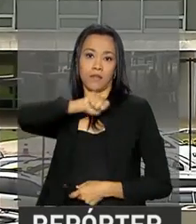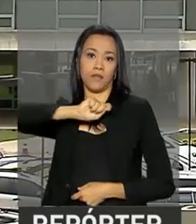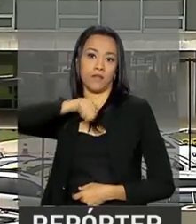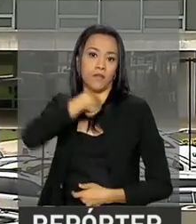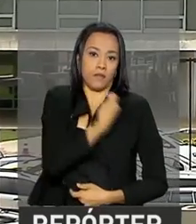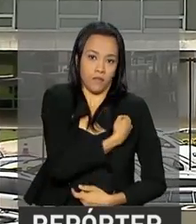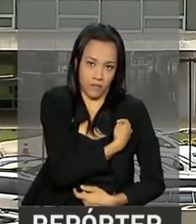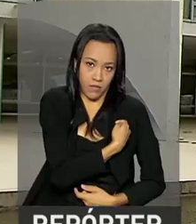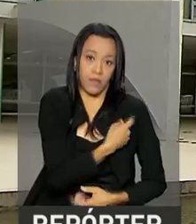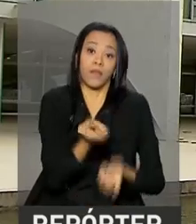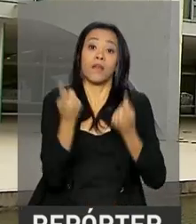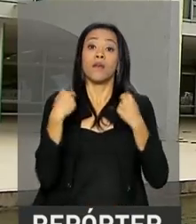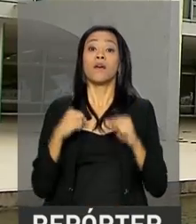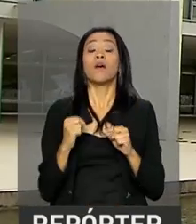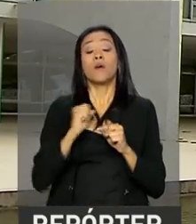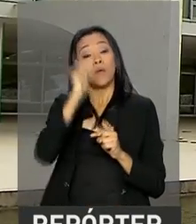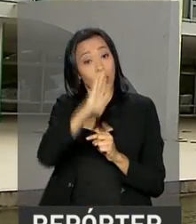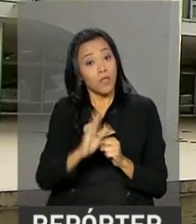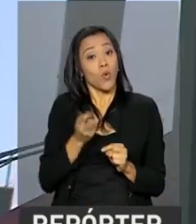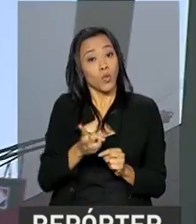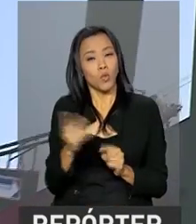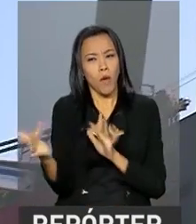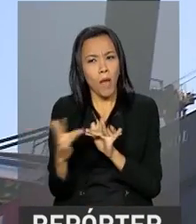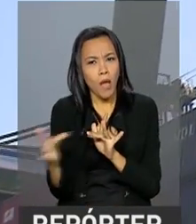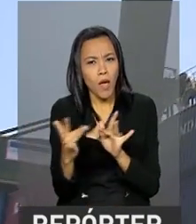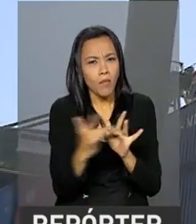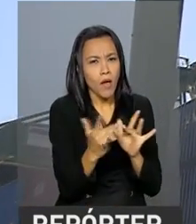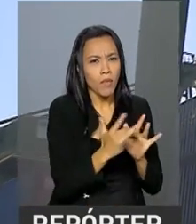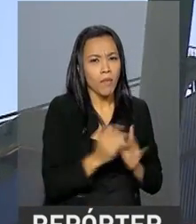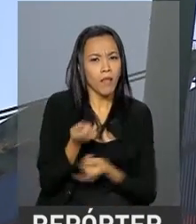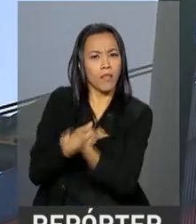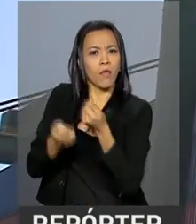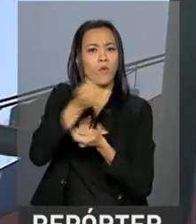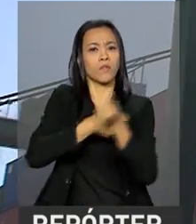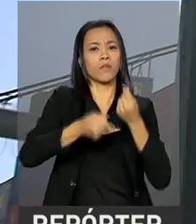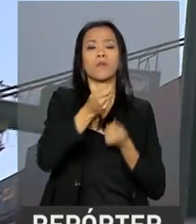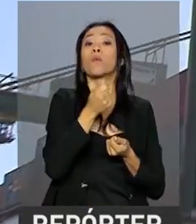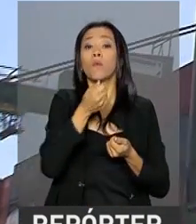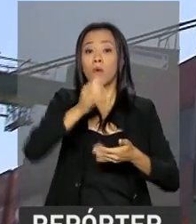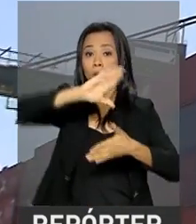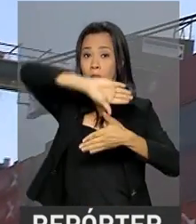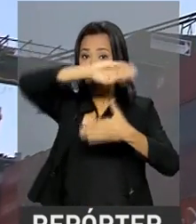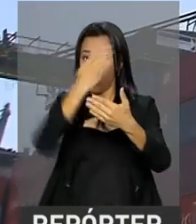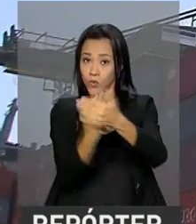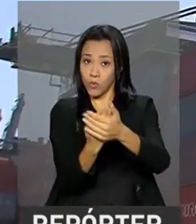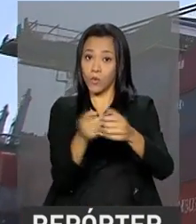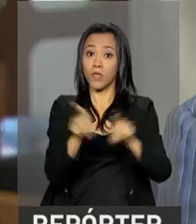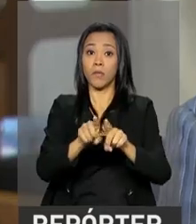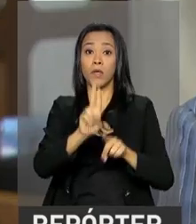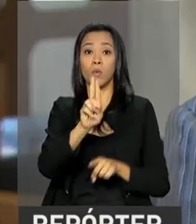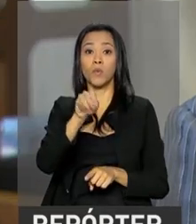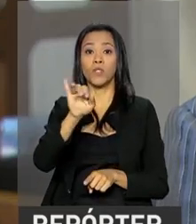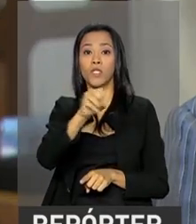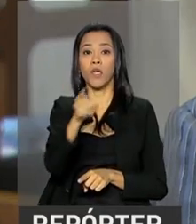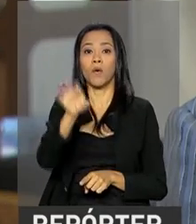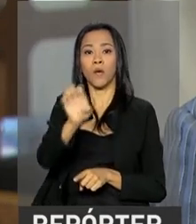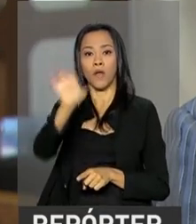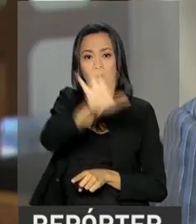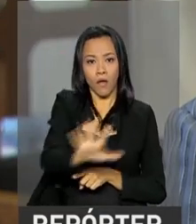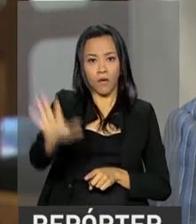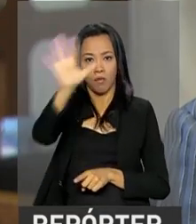avança nas negociações pelo acordo de livre comércio entre o Mercosul e a União Europeia que nós